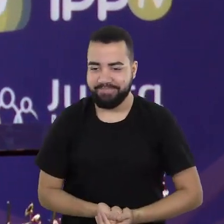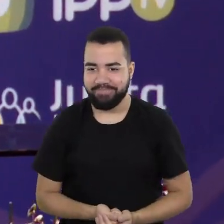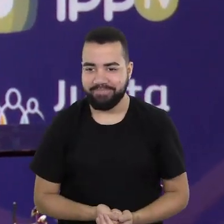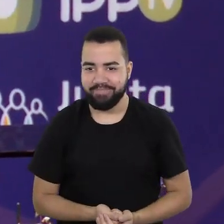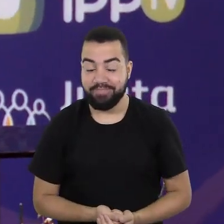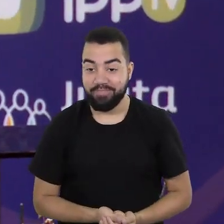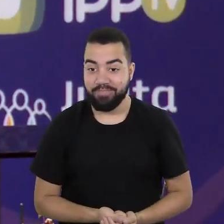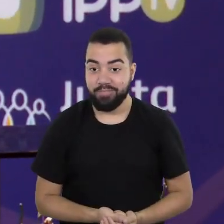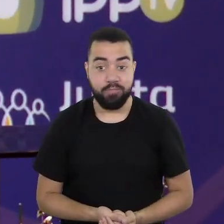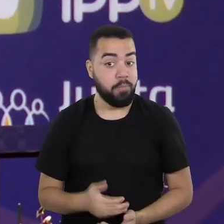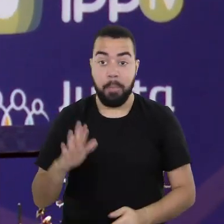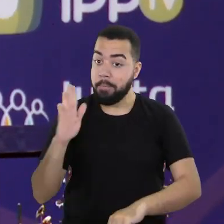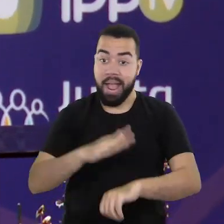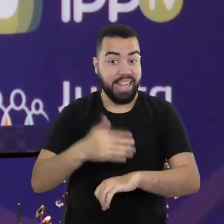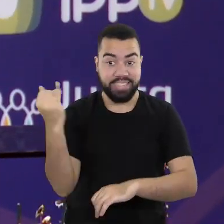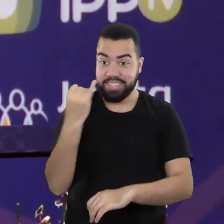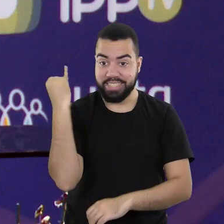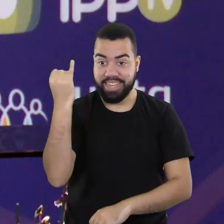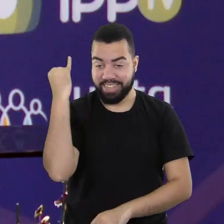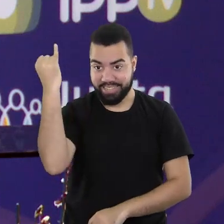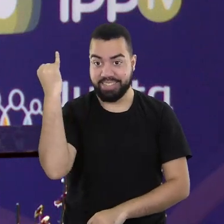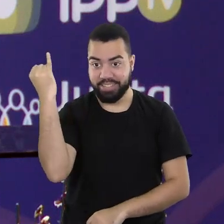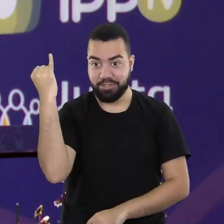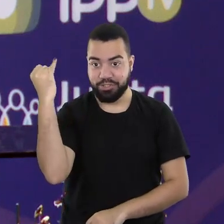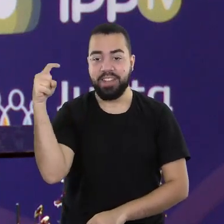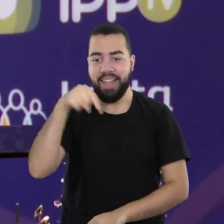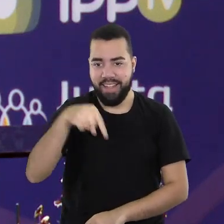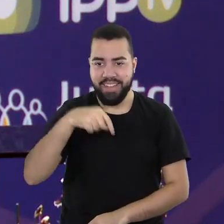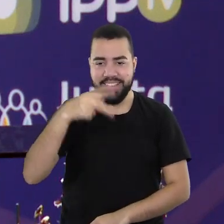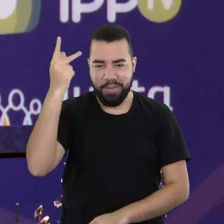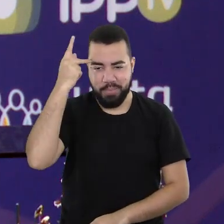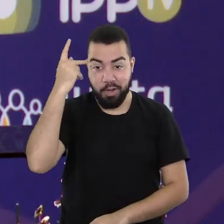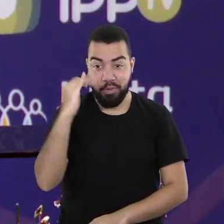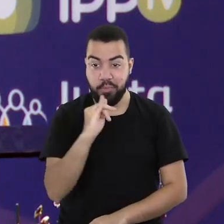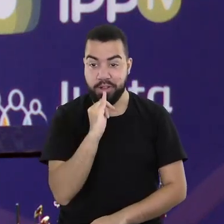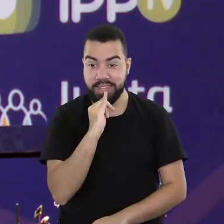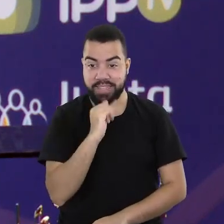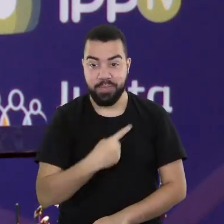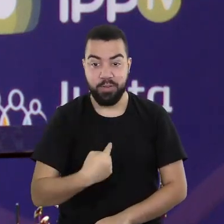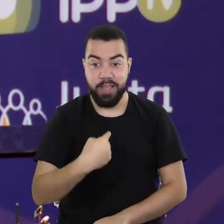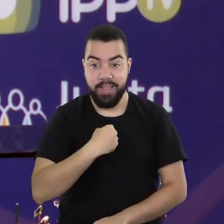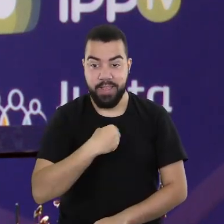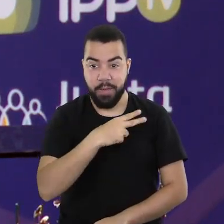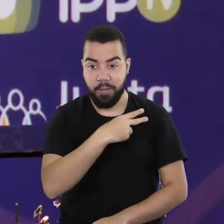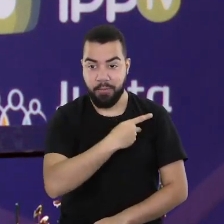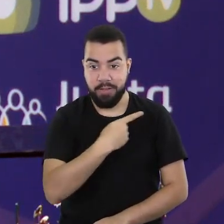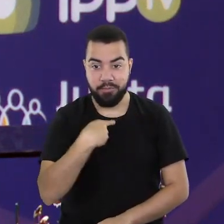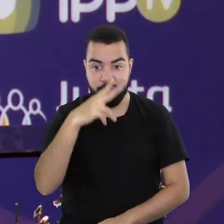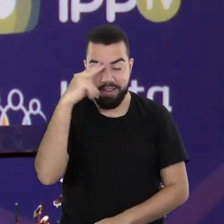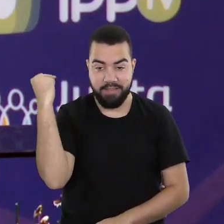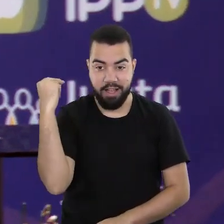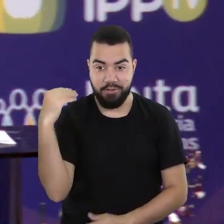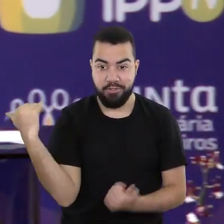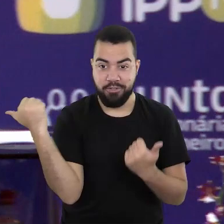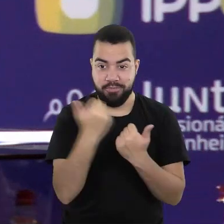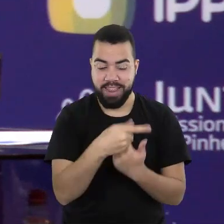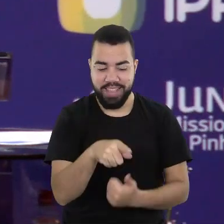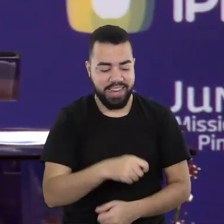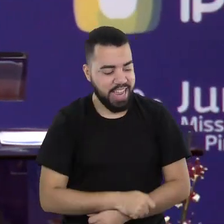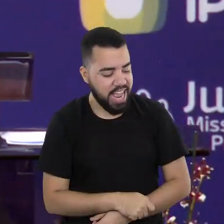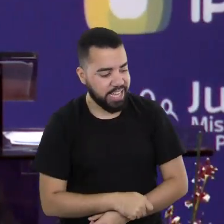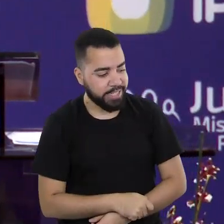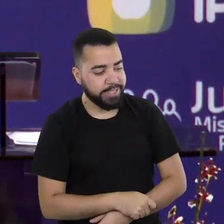Mas o que me impressiona nesse texto, se fosse aqui em São Paulo, eu no lugar dele, diz, esse samaritano vai me